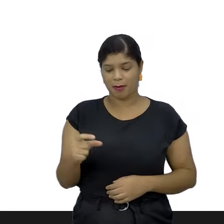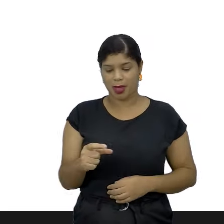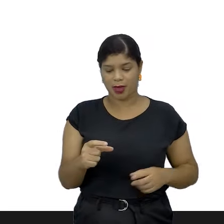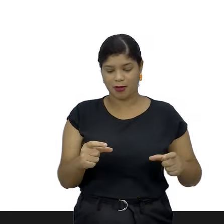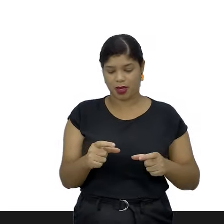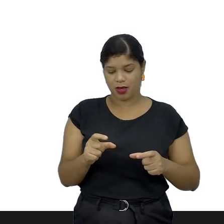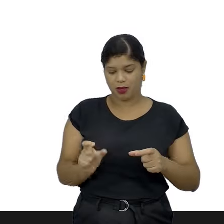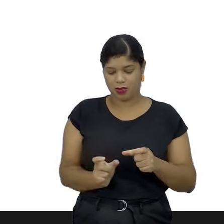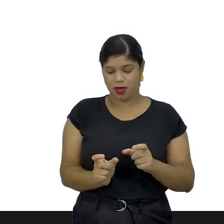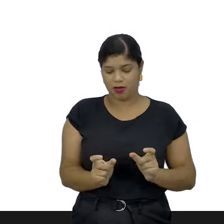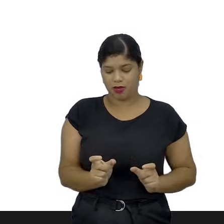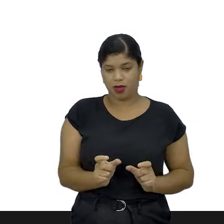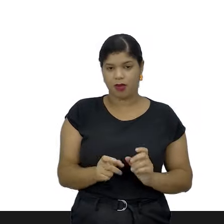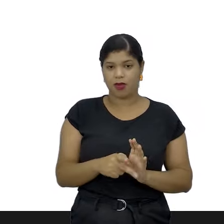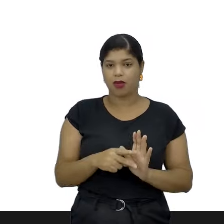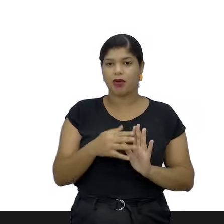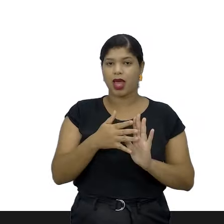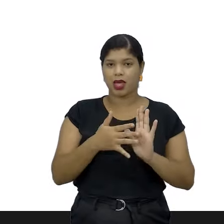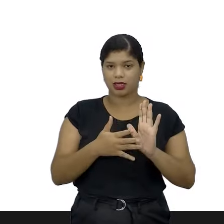receita.